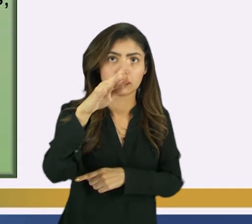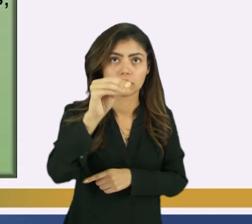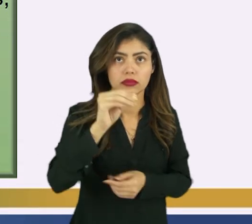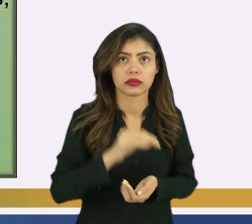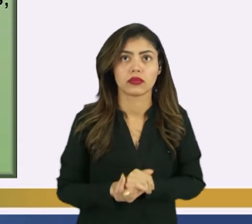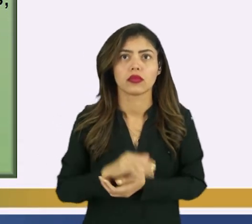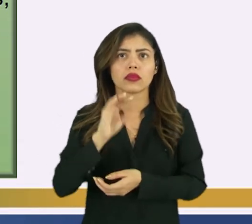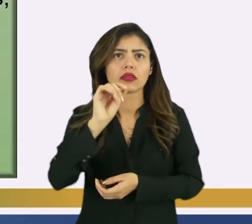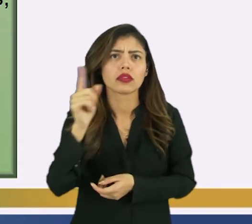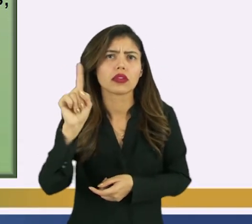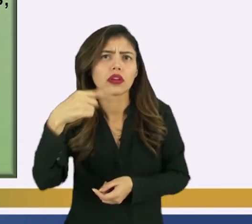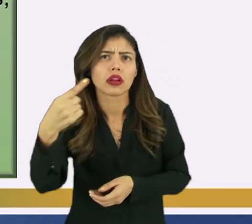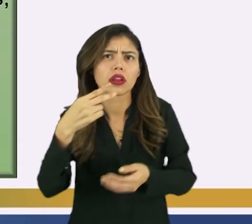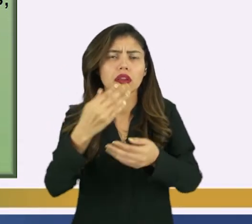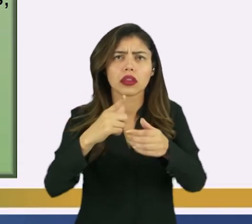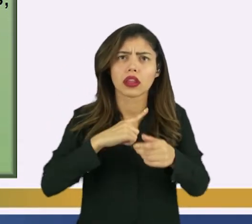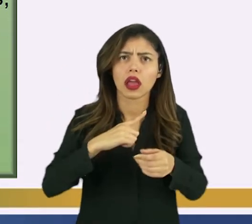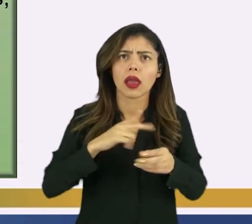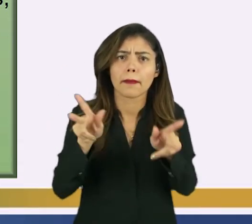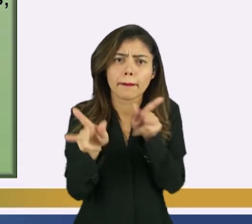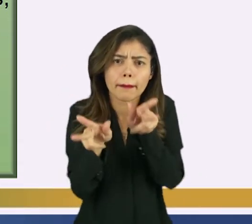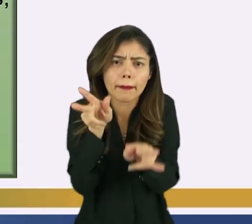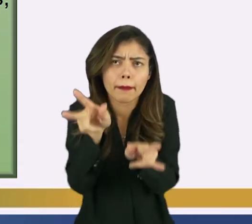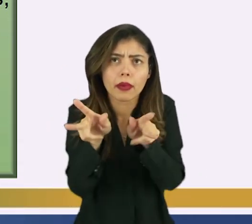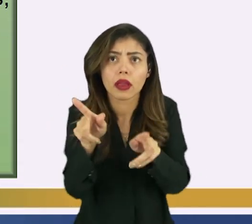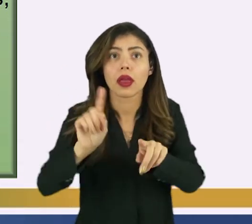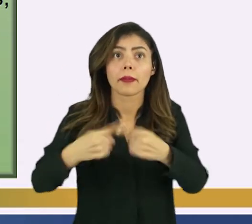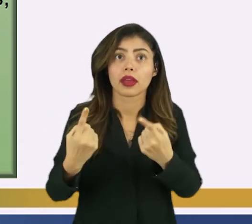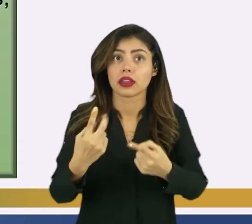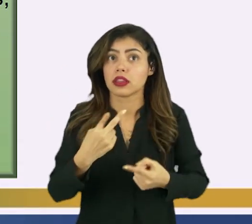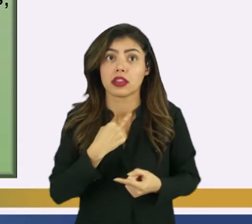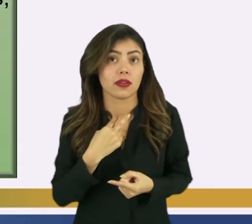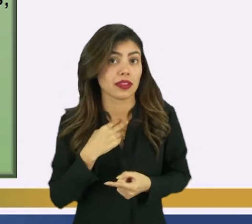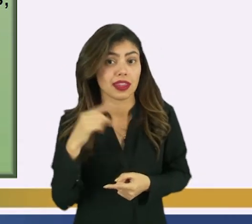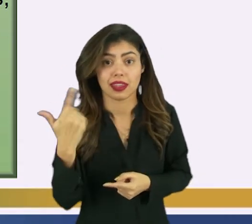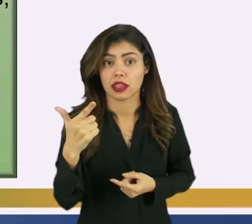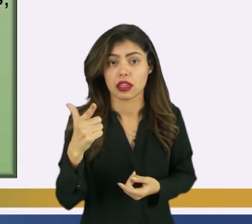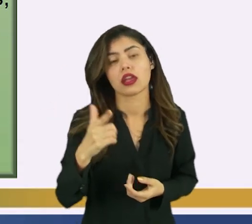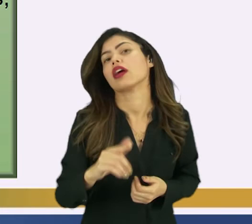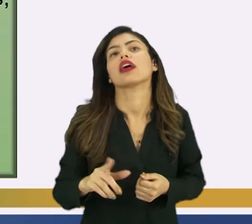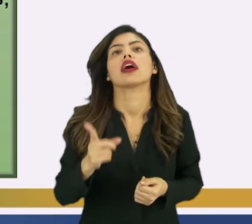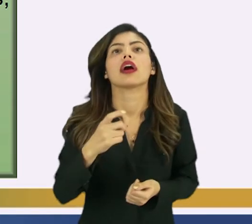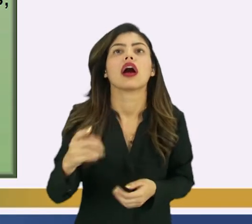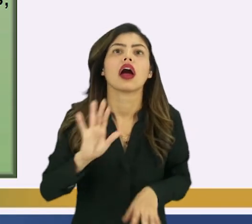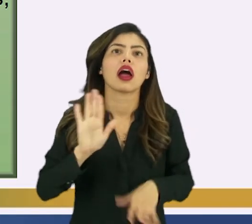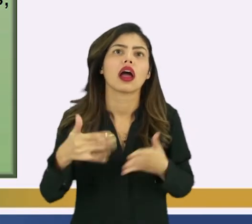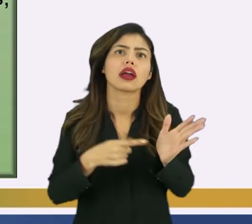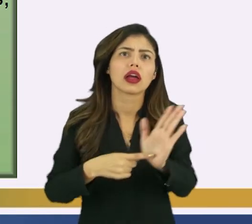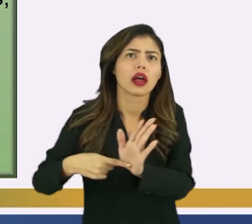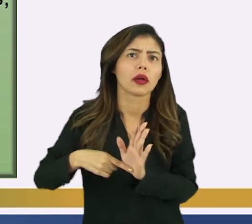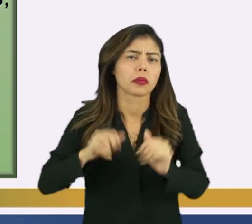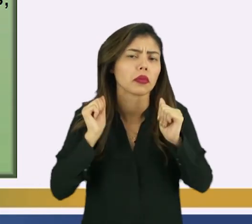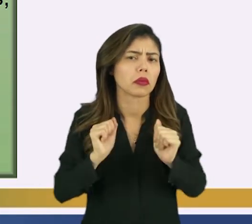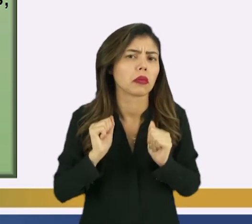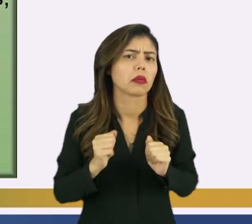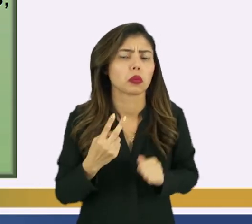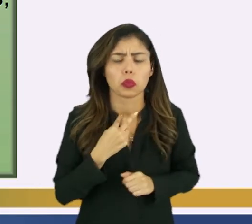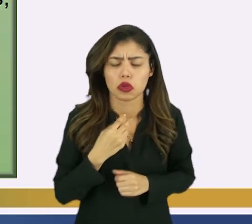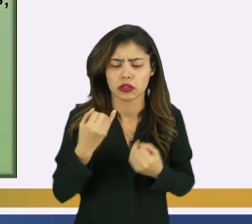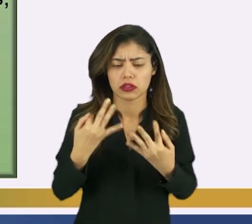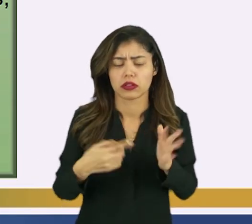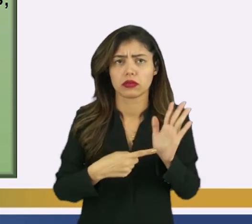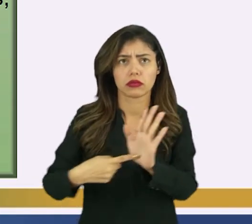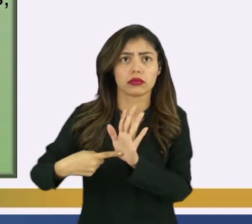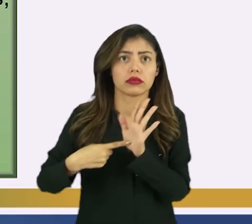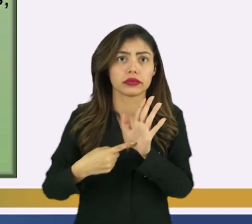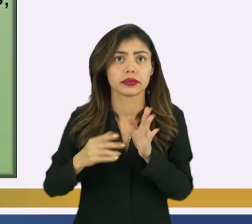urodelos e gimnofionos. Os anuros são aqueles que possuem patas, mas não possuem cauda. Entre seus representantes, quem nós